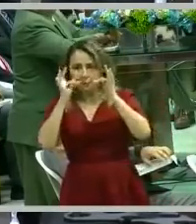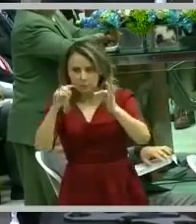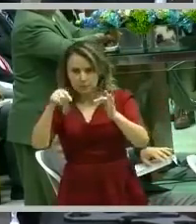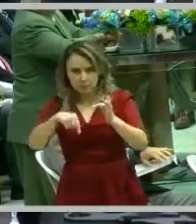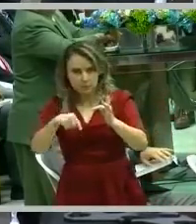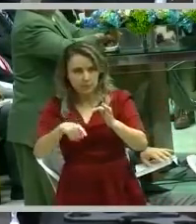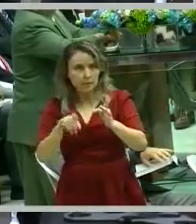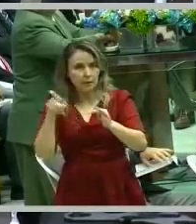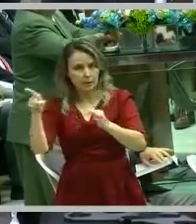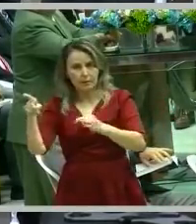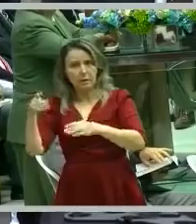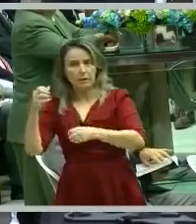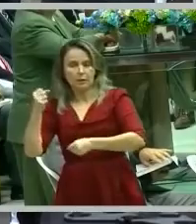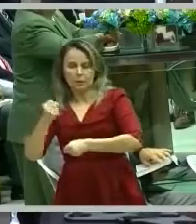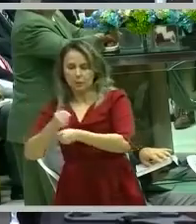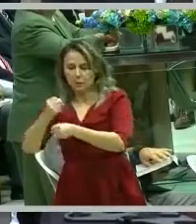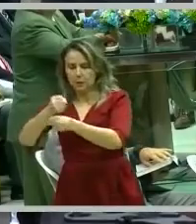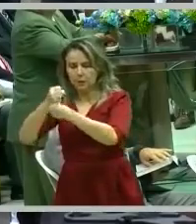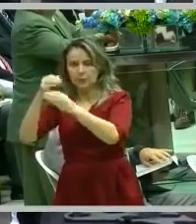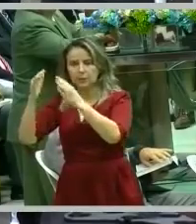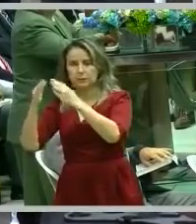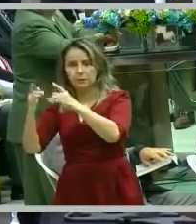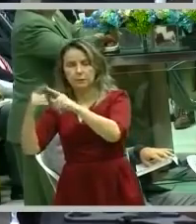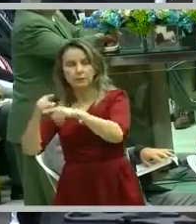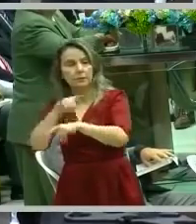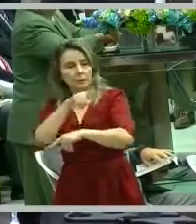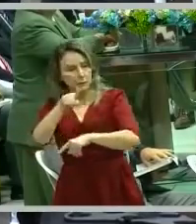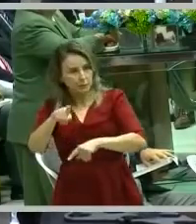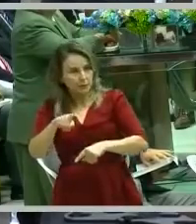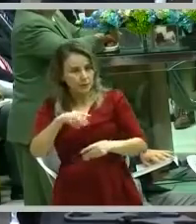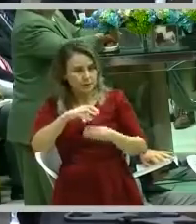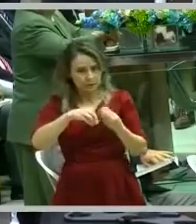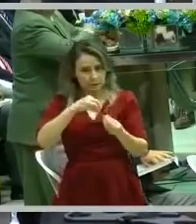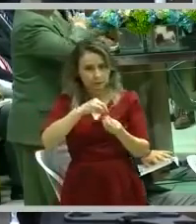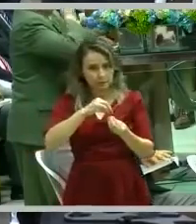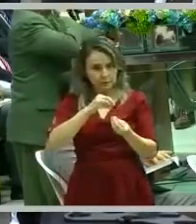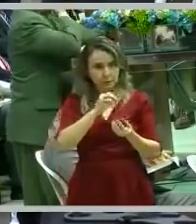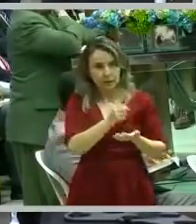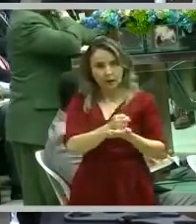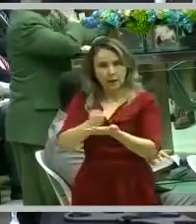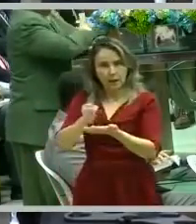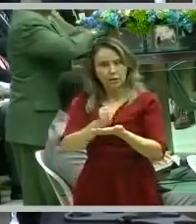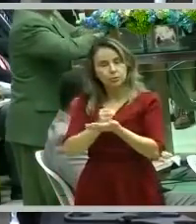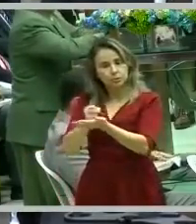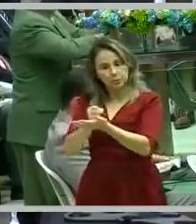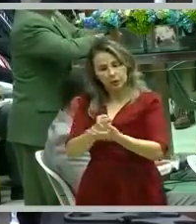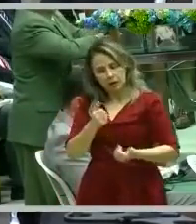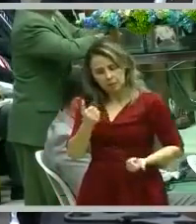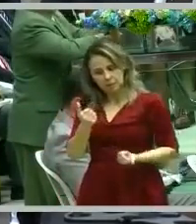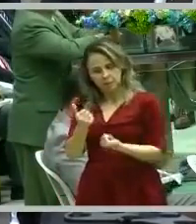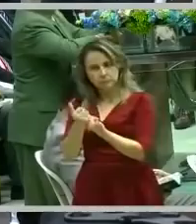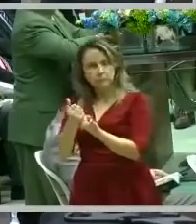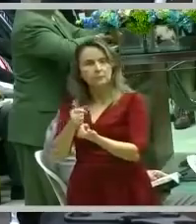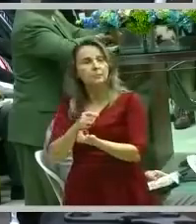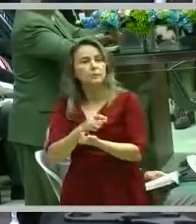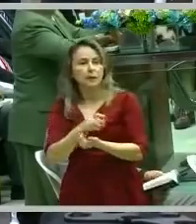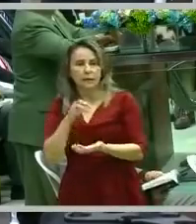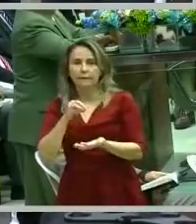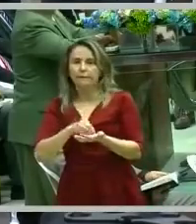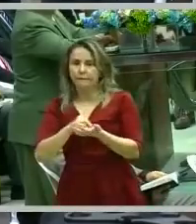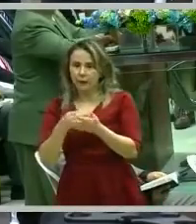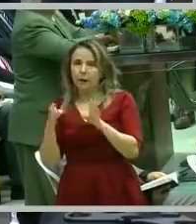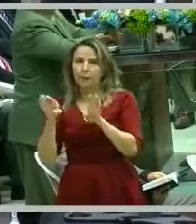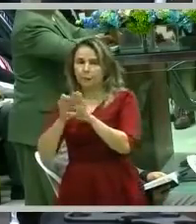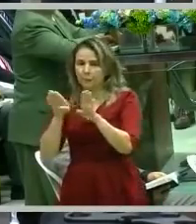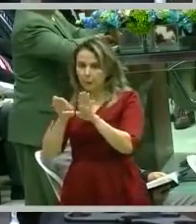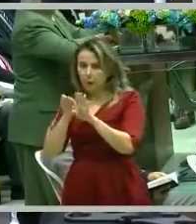lá. A nossa igreja está construindo um templo lá. Os irmãos aqui do fórum até vão ajudar. Já está construído, só falta as portas. E os irmãos aqui se comprometeram a dar as